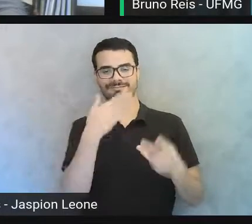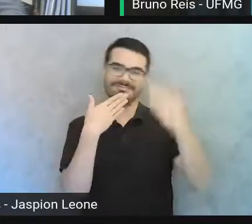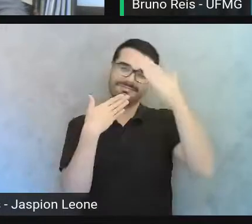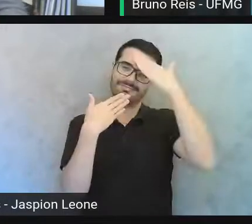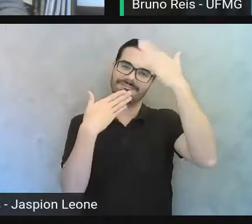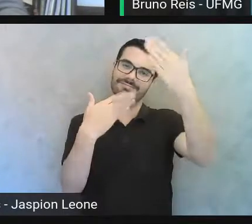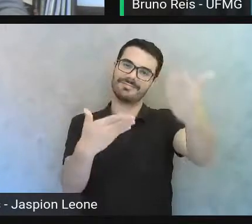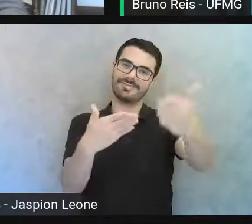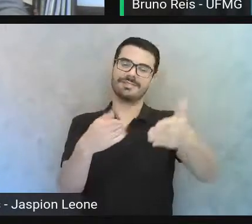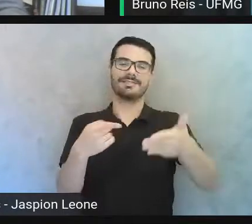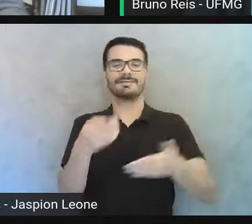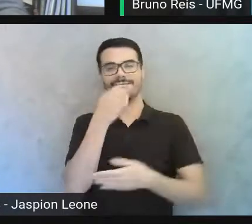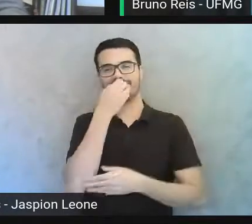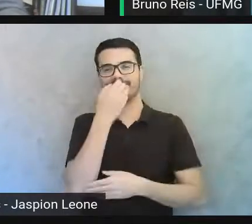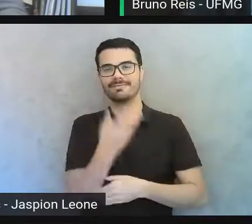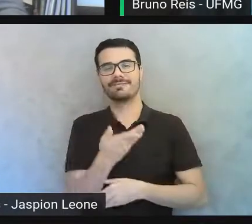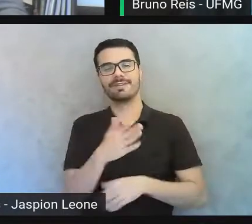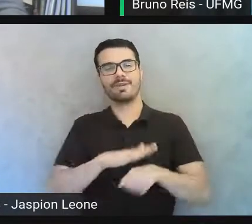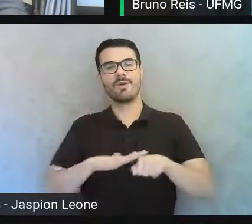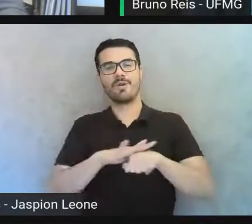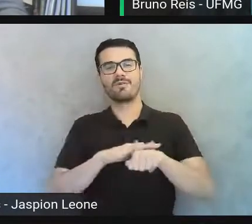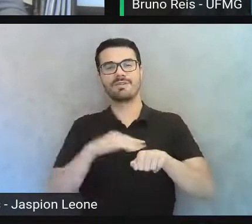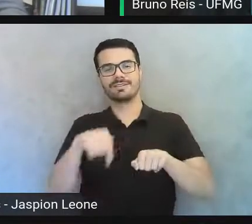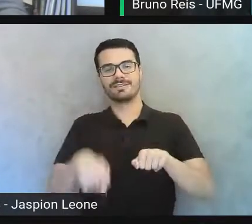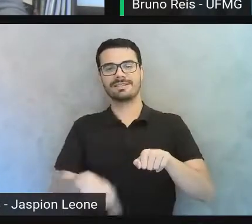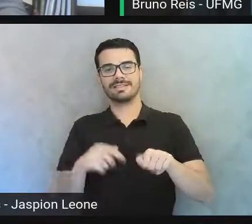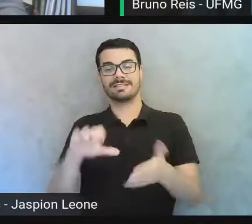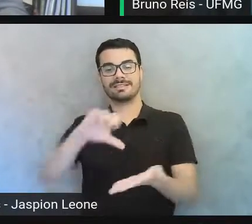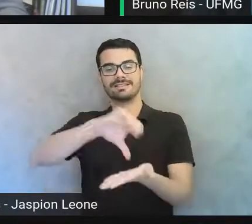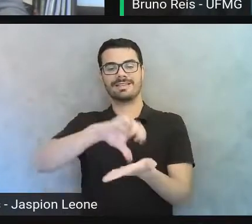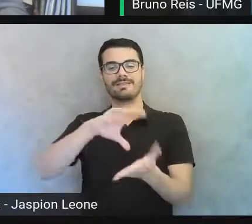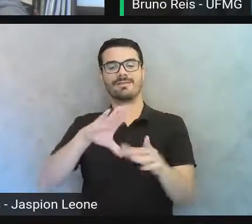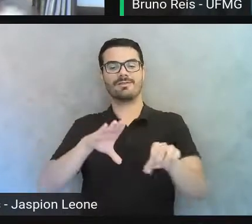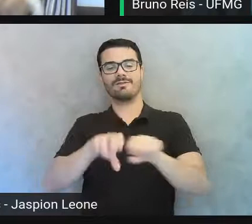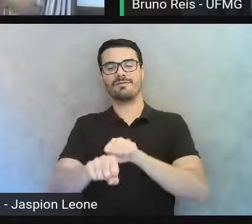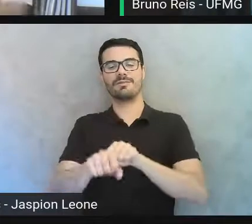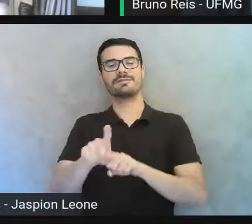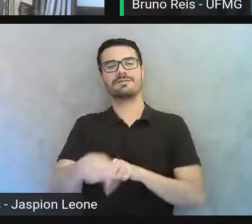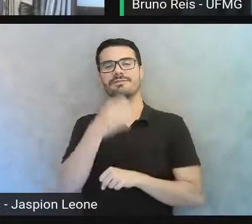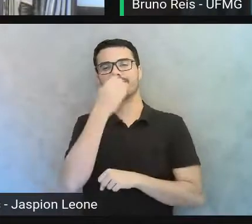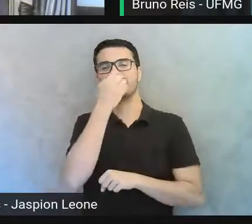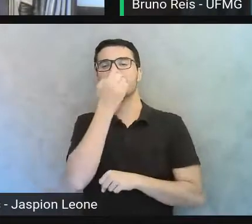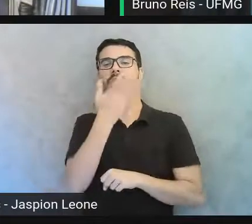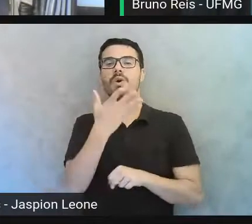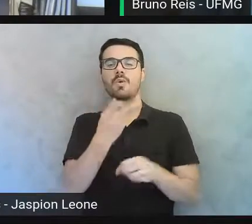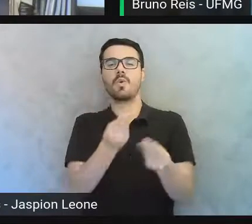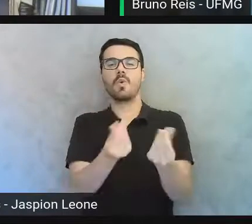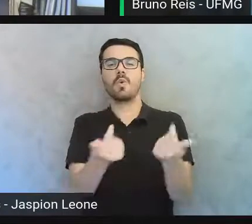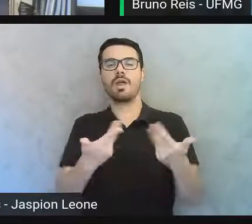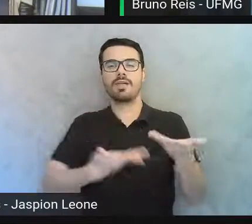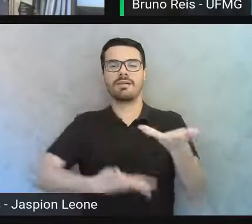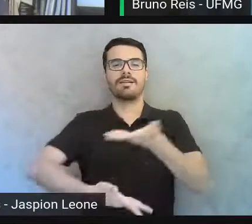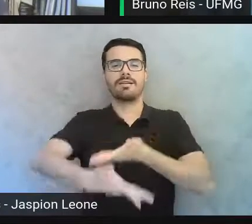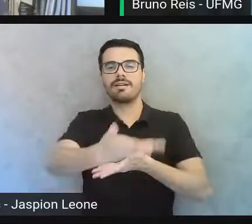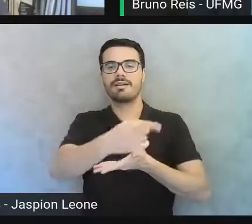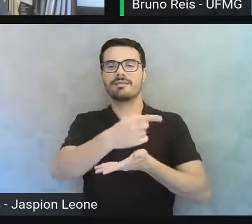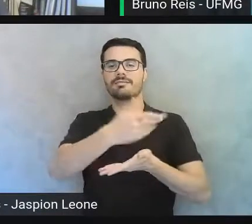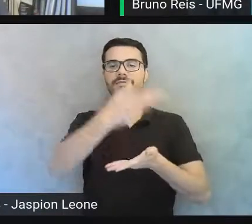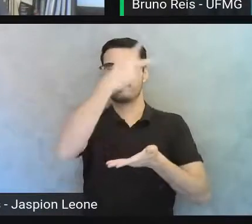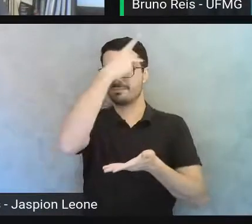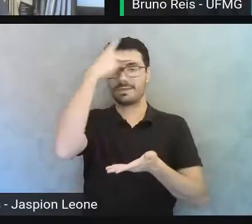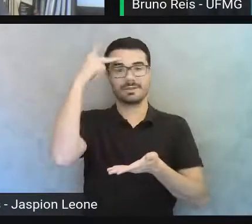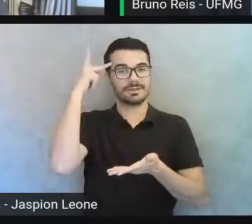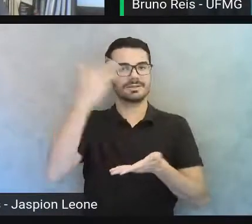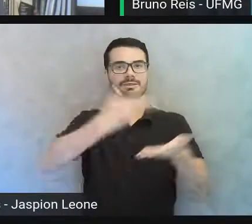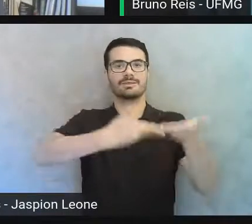conversar com o Centro de Formação da Câmara dos Deputados é sempre uma qualificação para nós mesmos também, podemos interagir com as pessoas